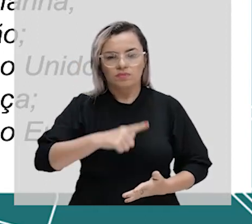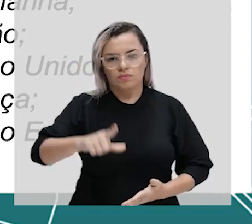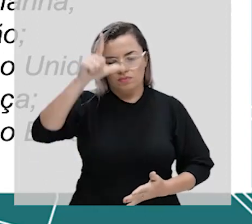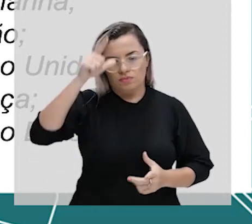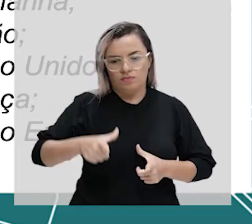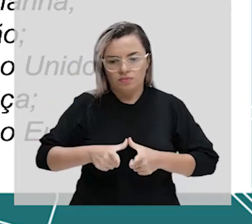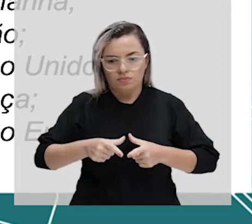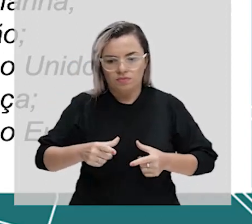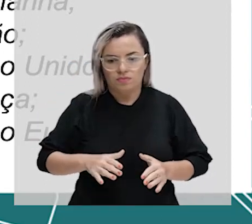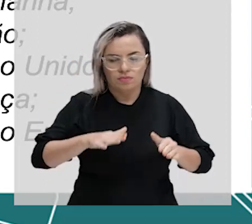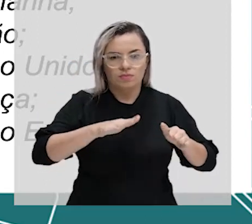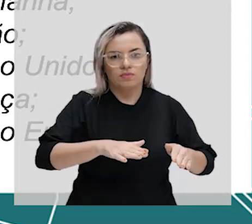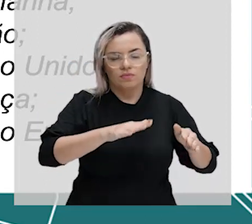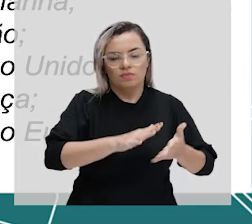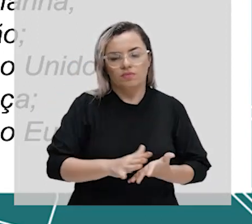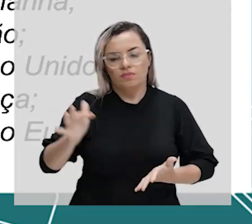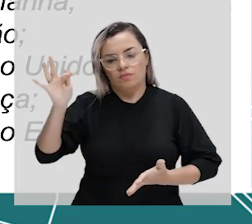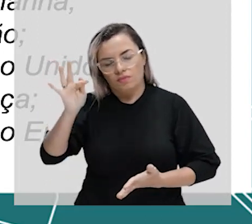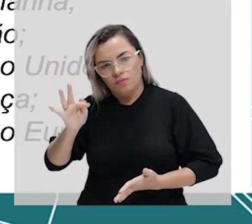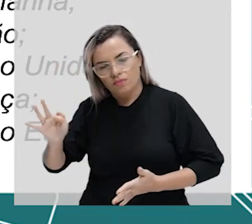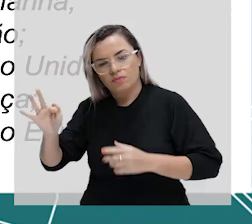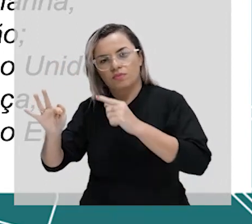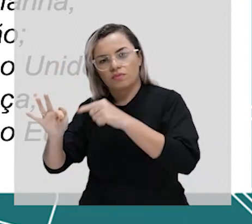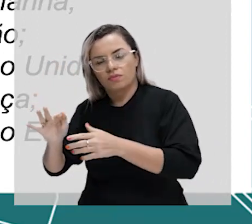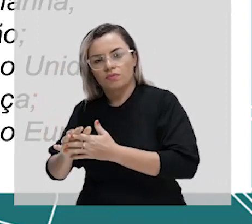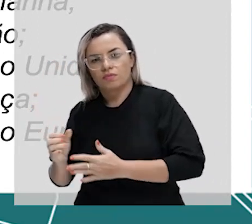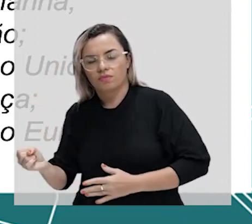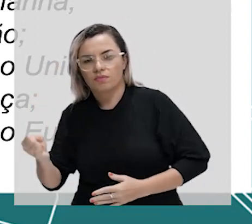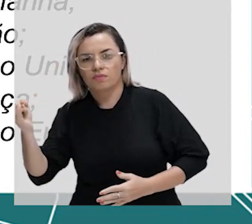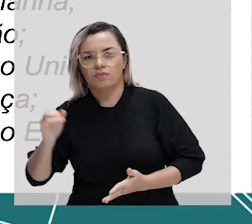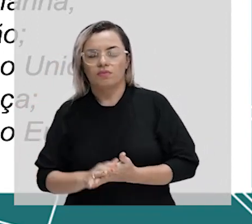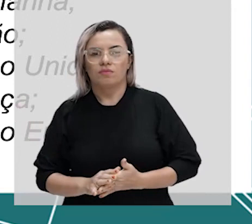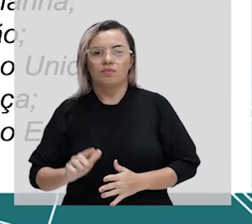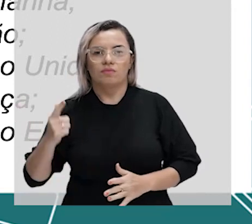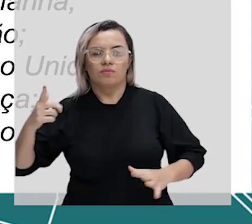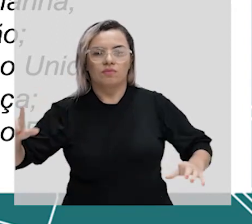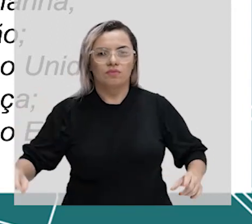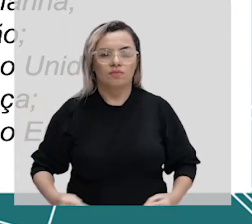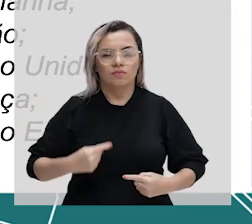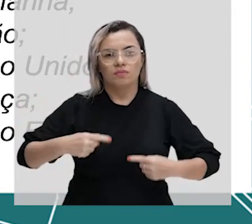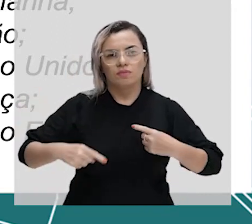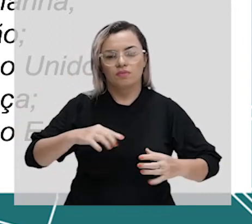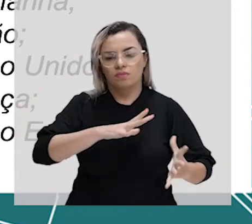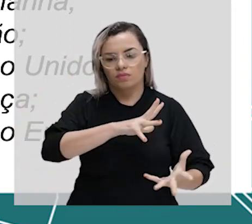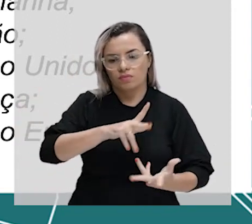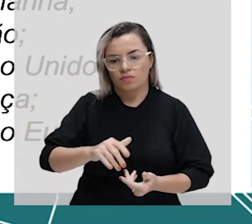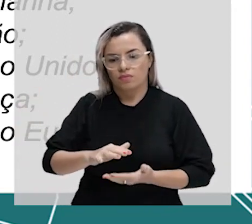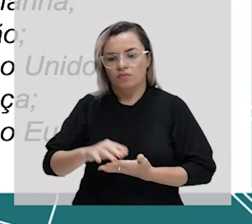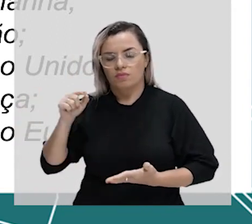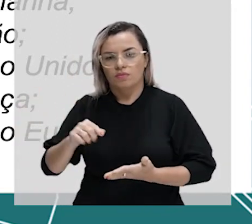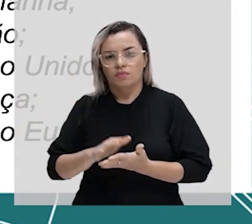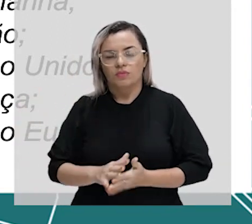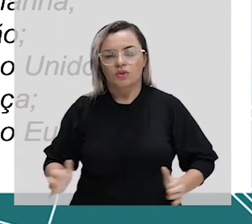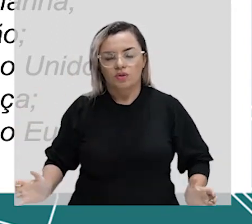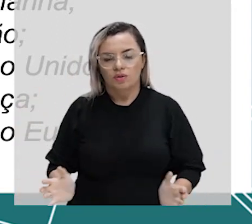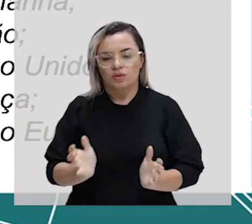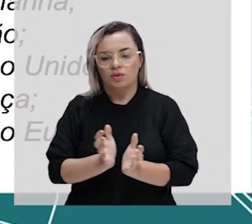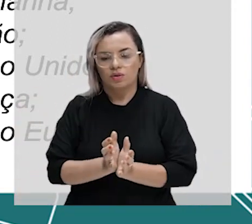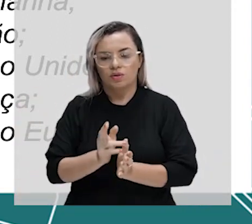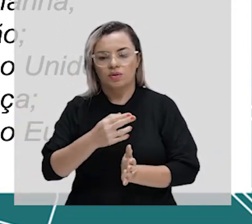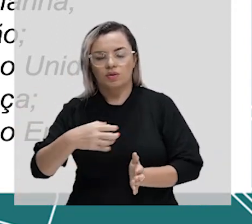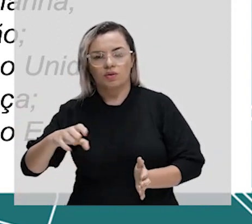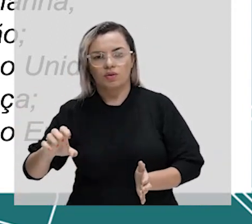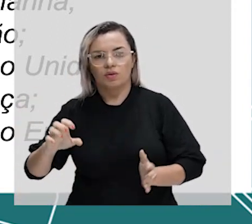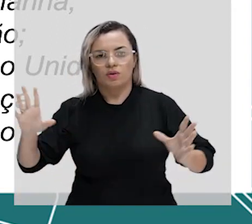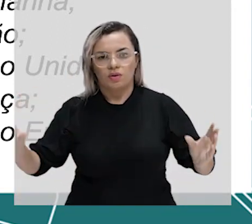Unido, a França também são países aí de grande importância geopolítica mundial. E eu posso te citar também o bloco econômico da União Europeia, mas a gente